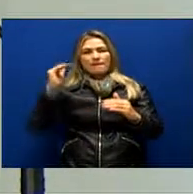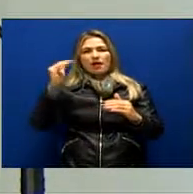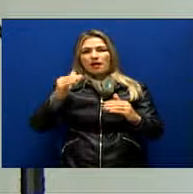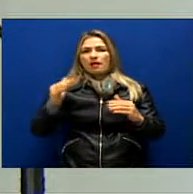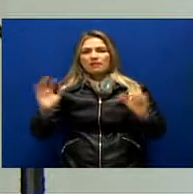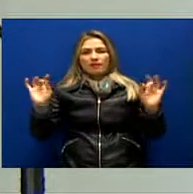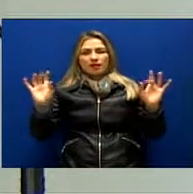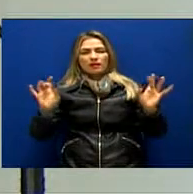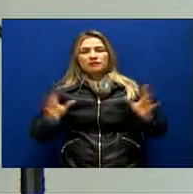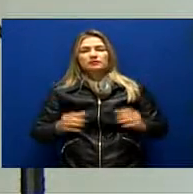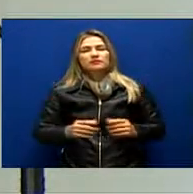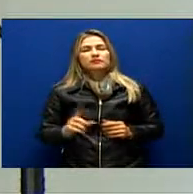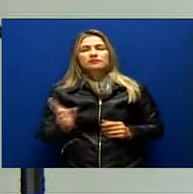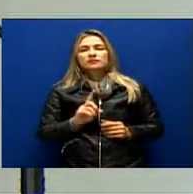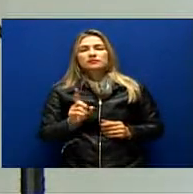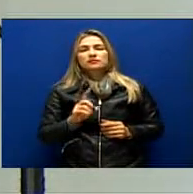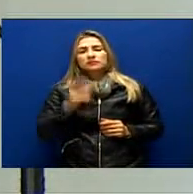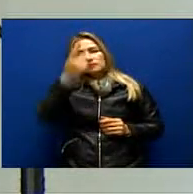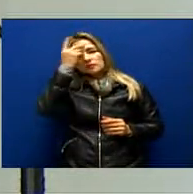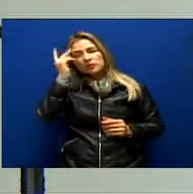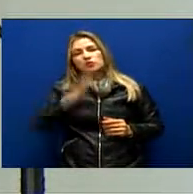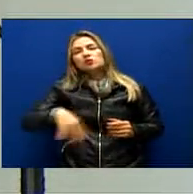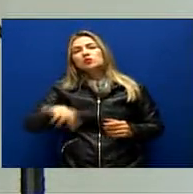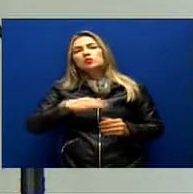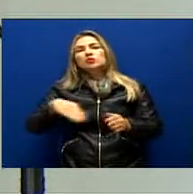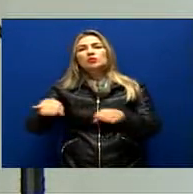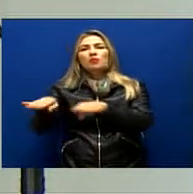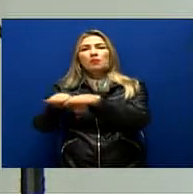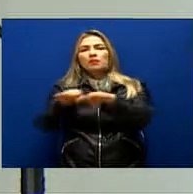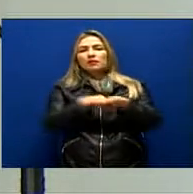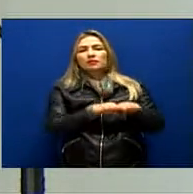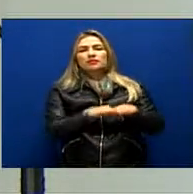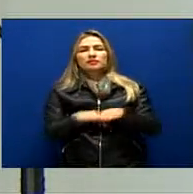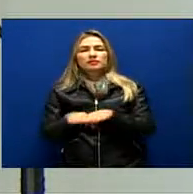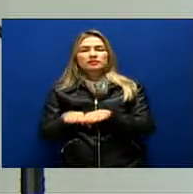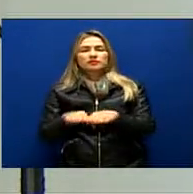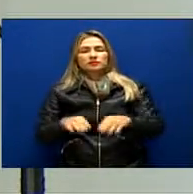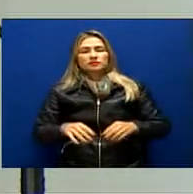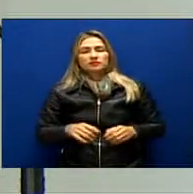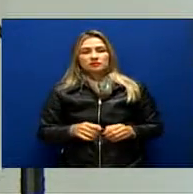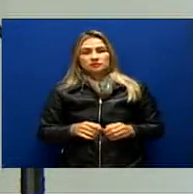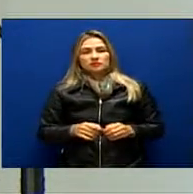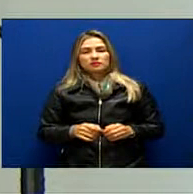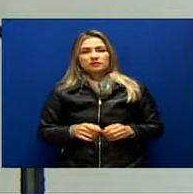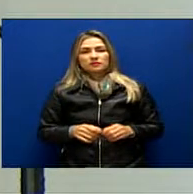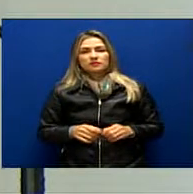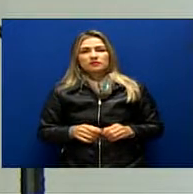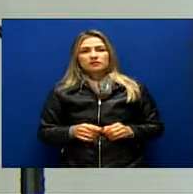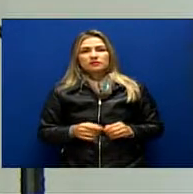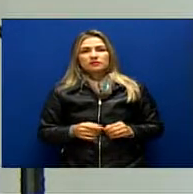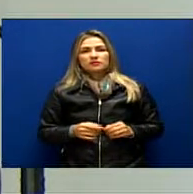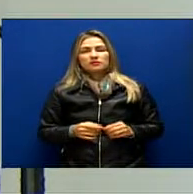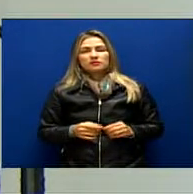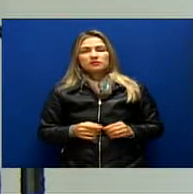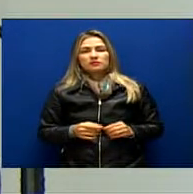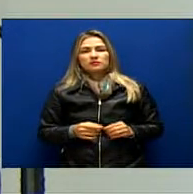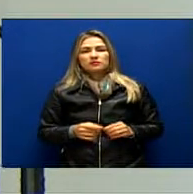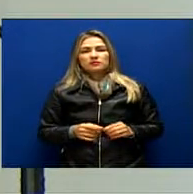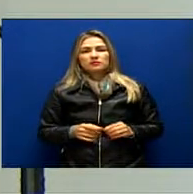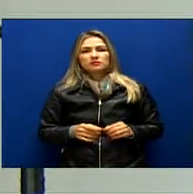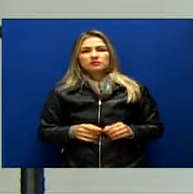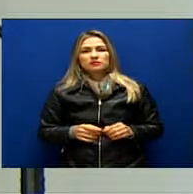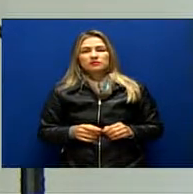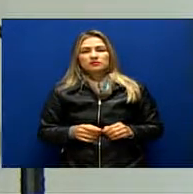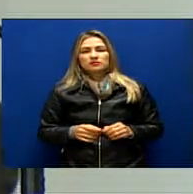cidadãos. Todos são iguais perante a lei. A lei já garante o respaldo,